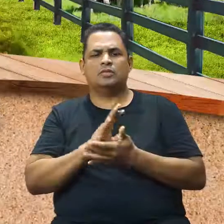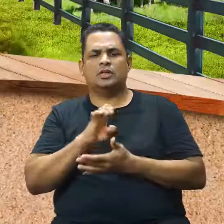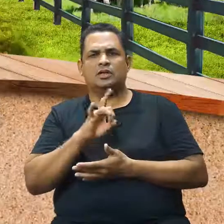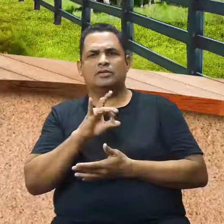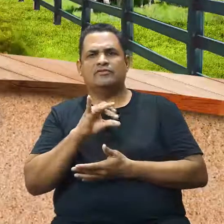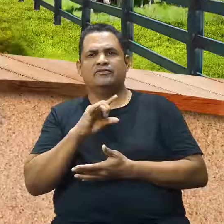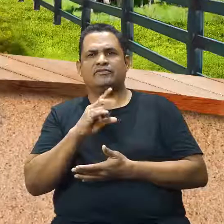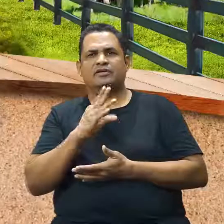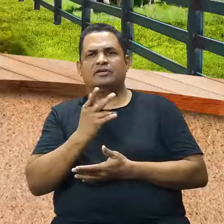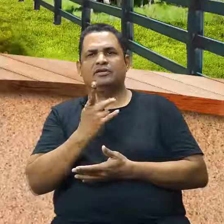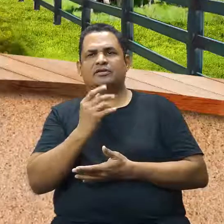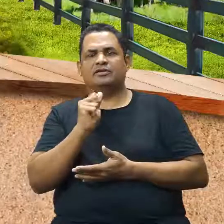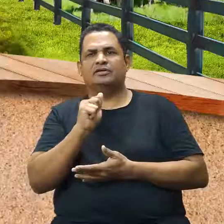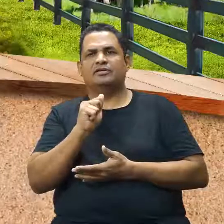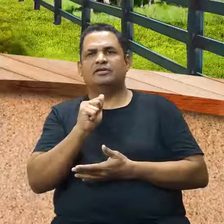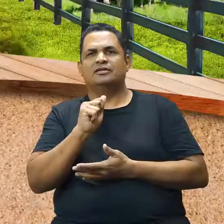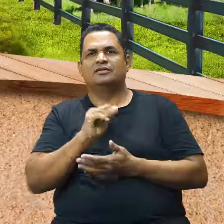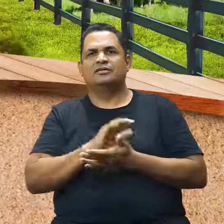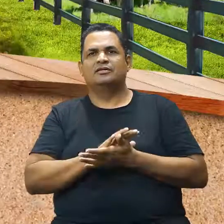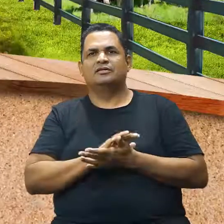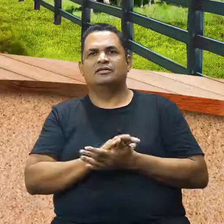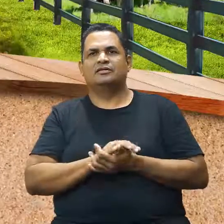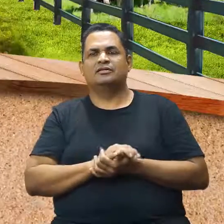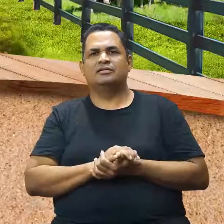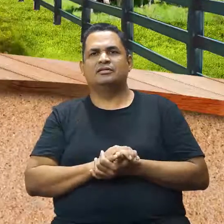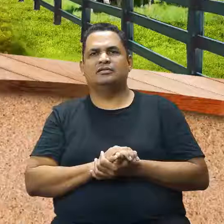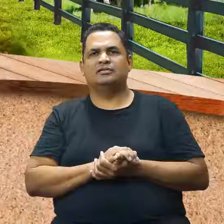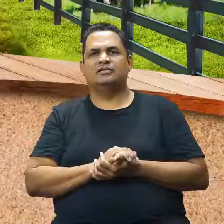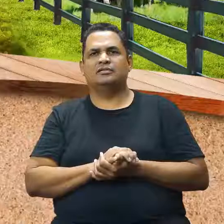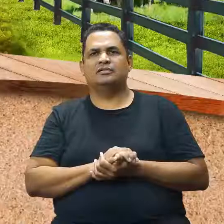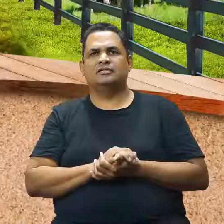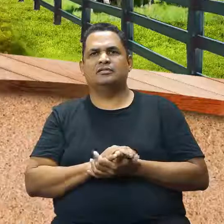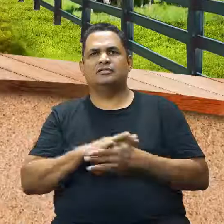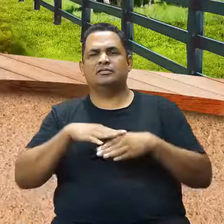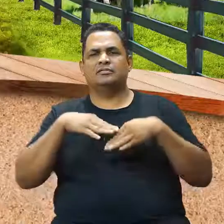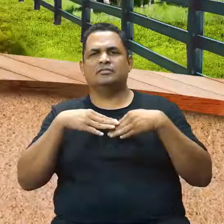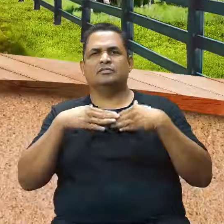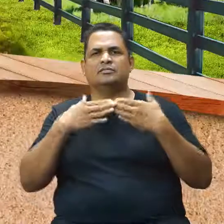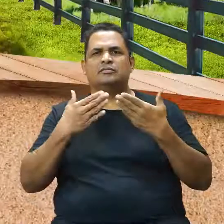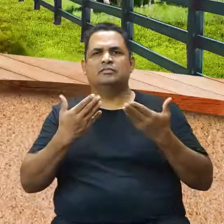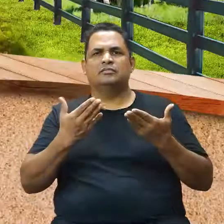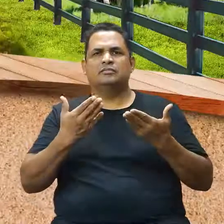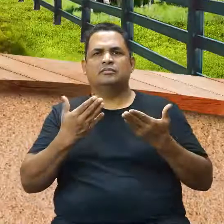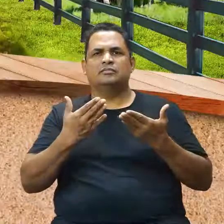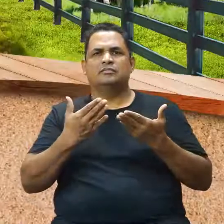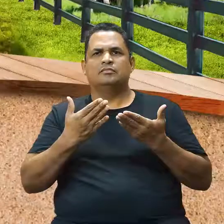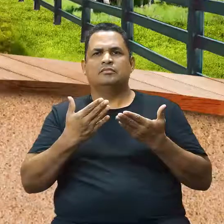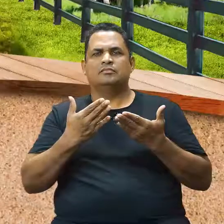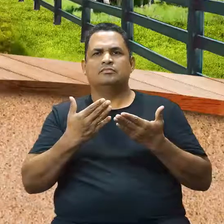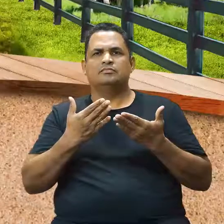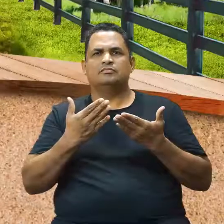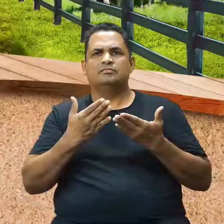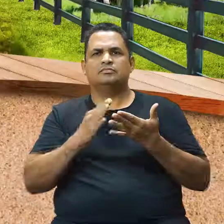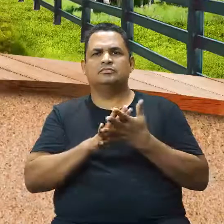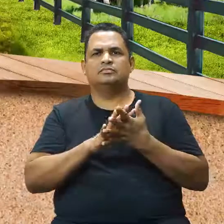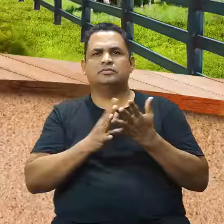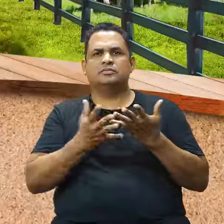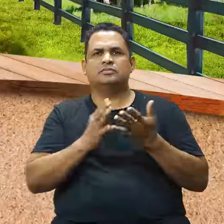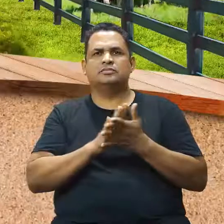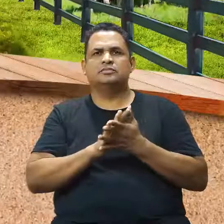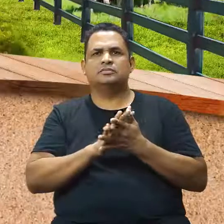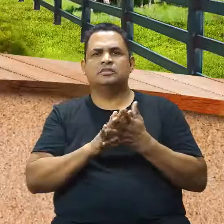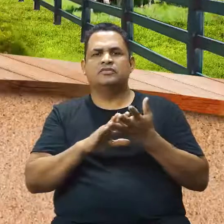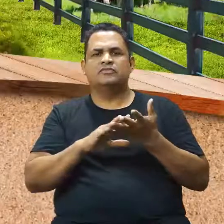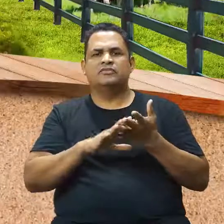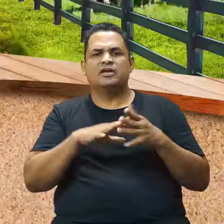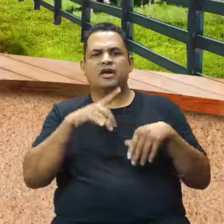ervilha, aquele negócio verde é bom, ervilha, que quando está, não é que amadurece, não fica